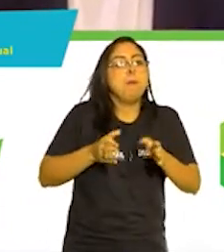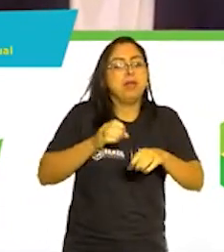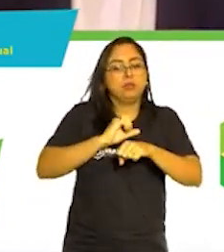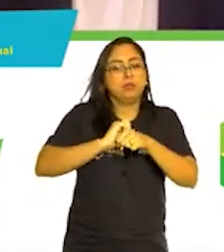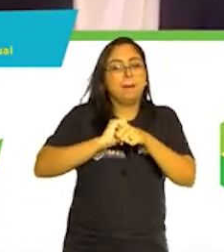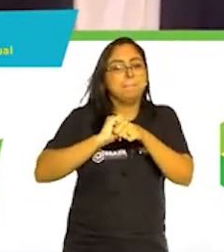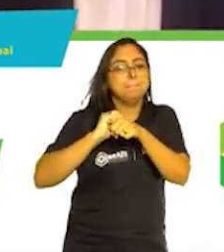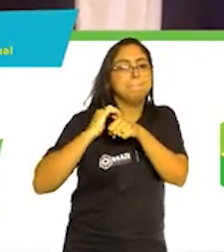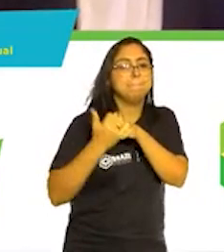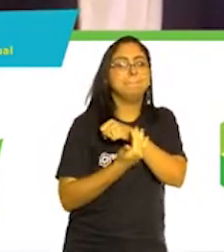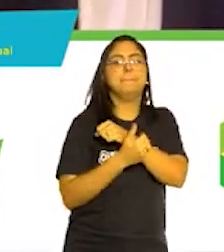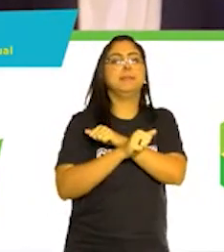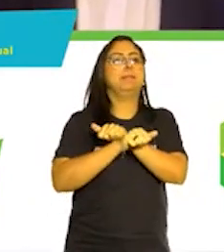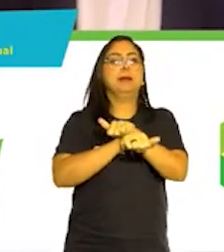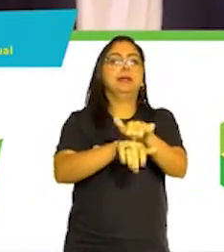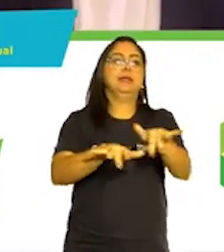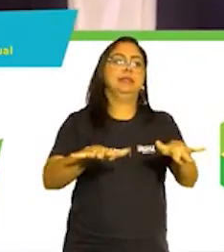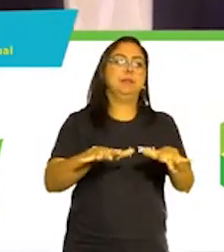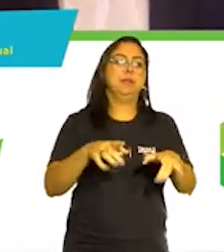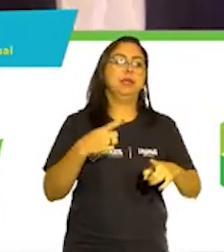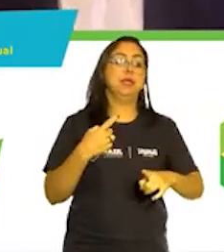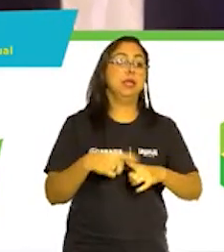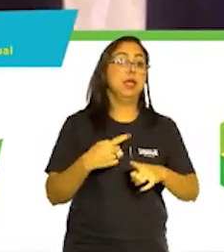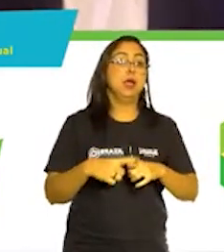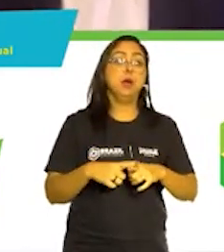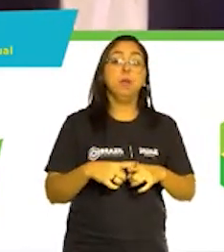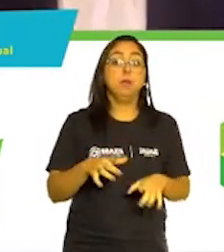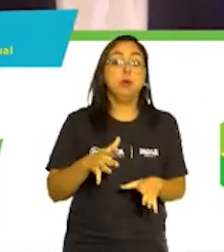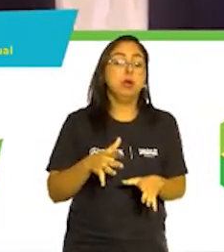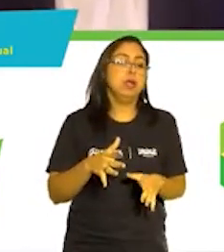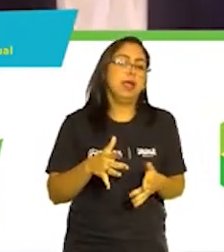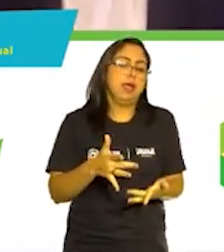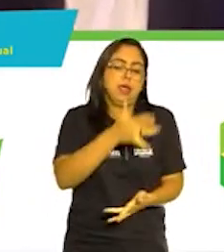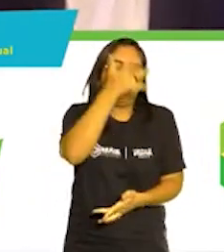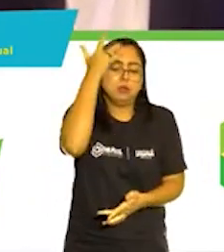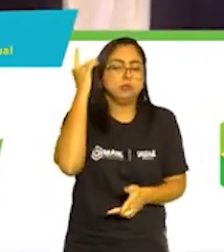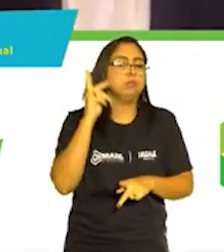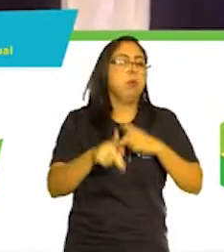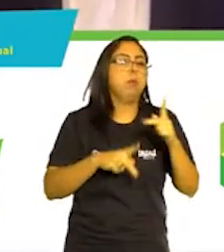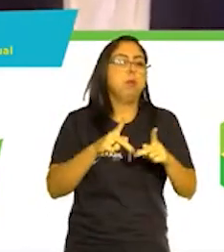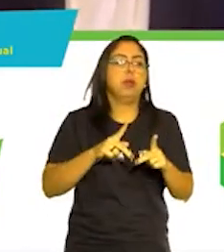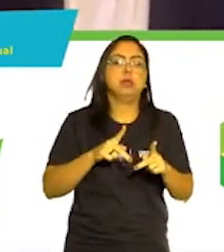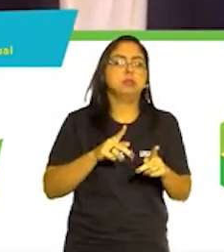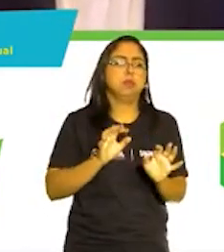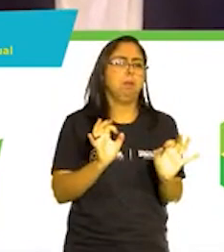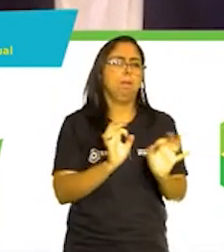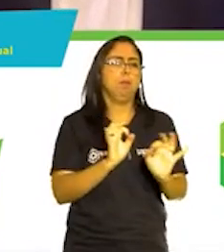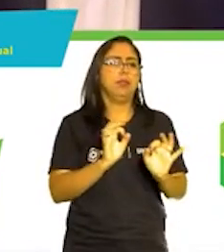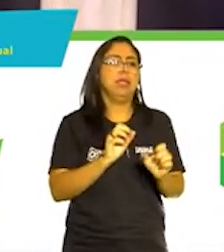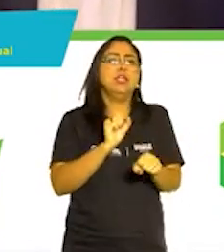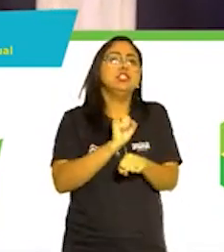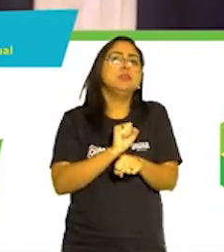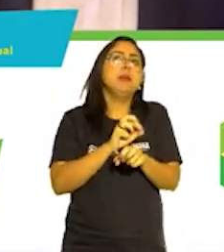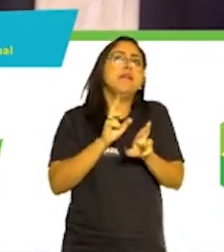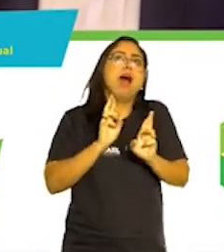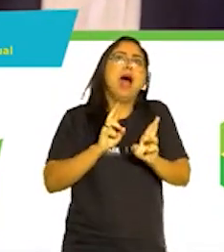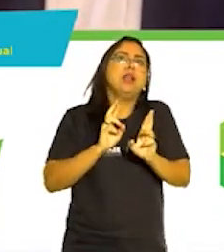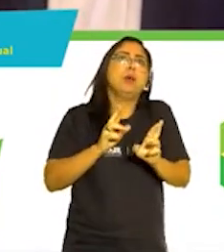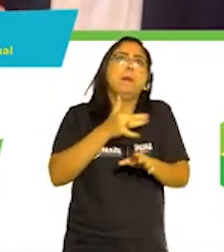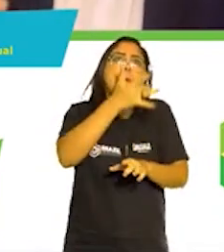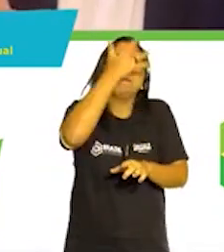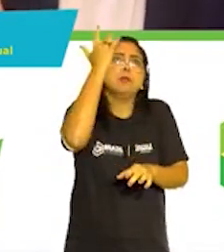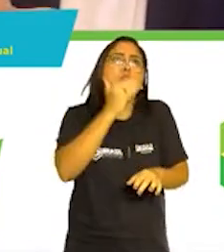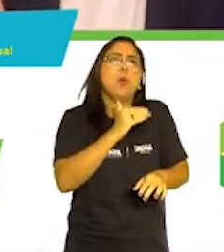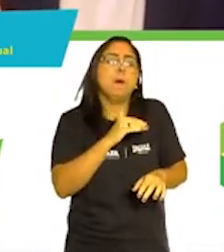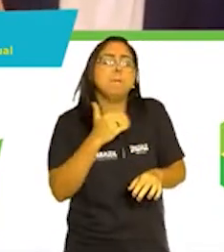também, ninguém esperava que, enfim, em abril tivesse morrendo entre 3 mil, 4 mil pessoas por dia, ninguém esperava isso há 3, 4 meses